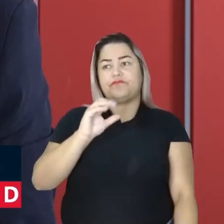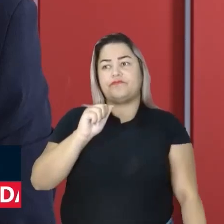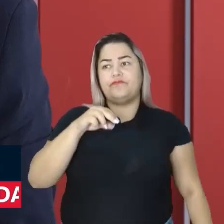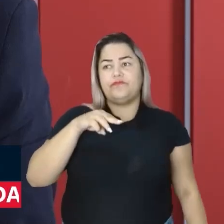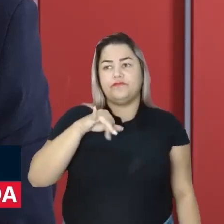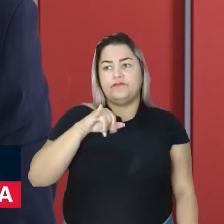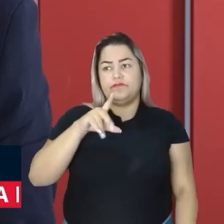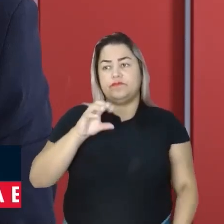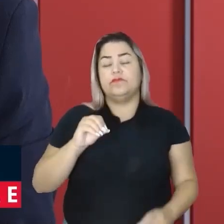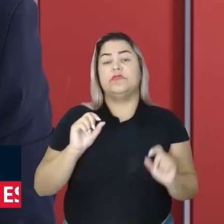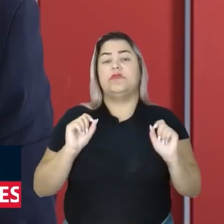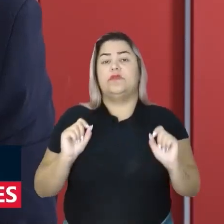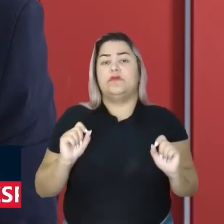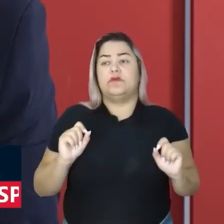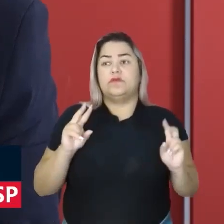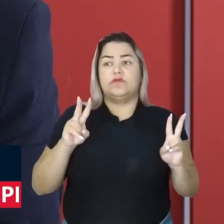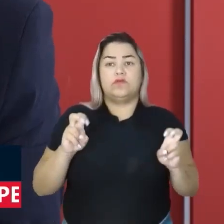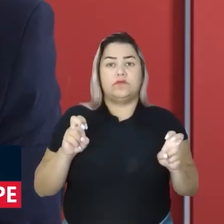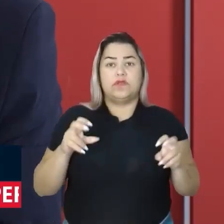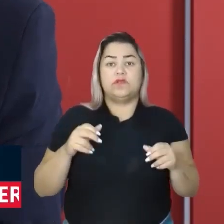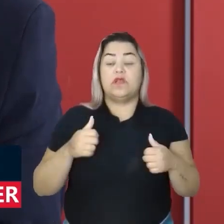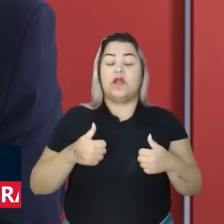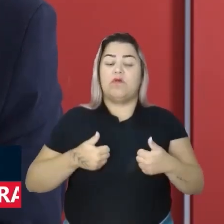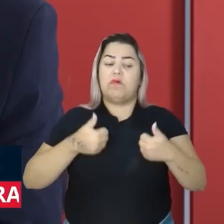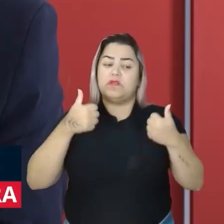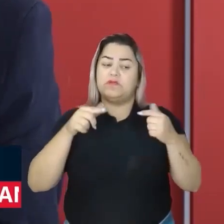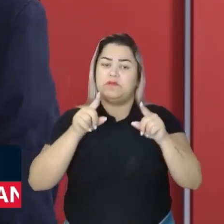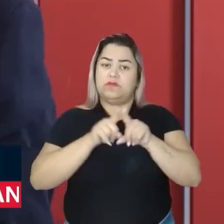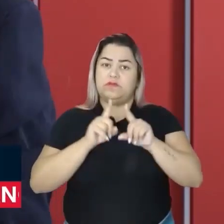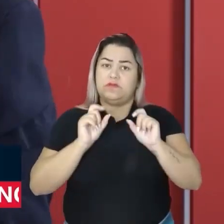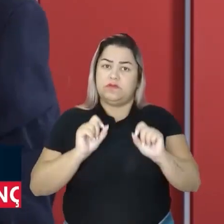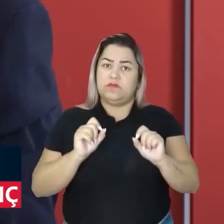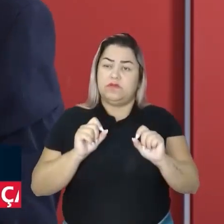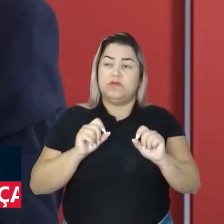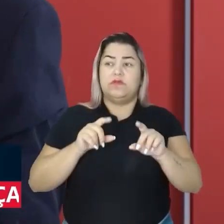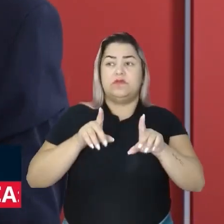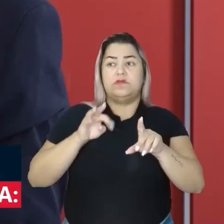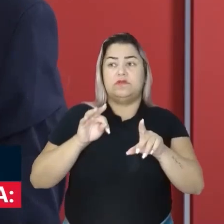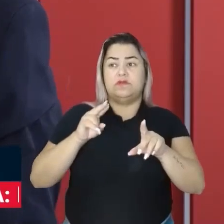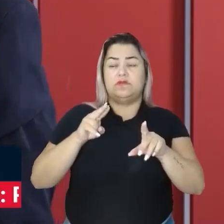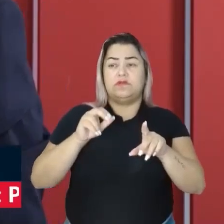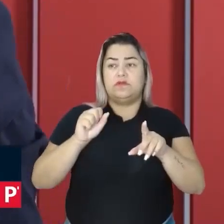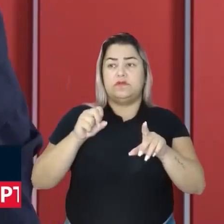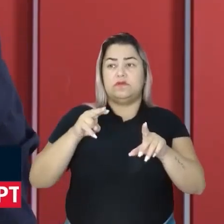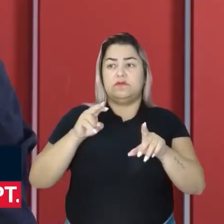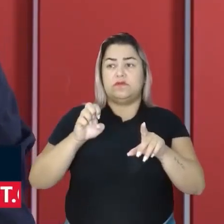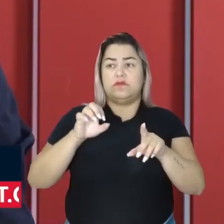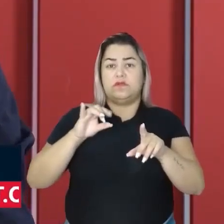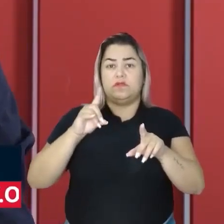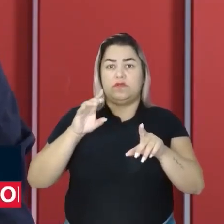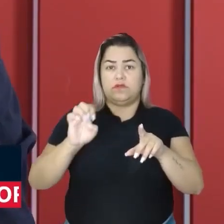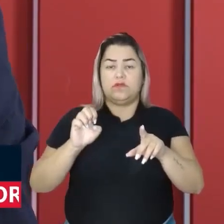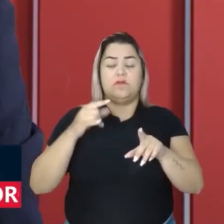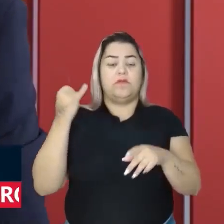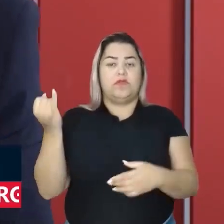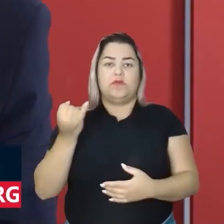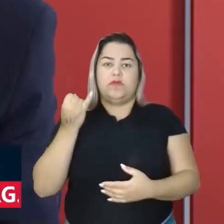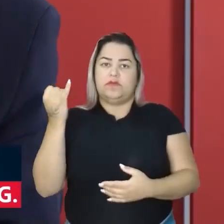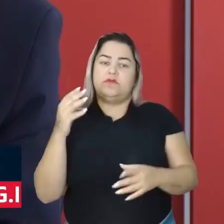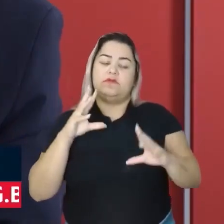Teixeira, e sobre essa qualidade da interação, da transversalidade. Essa palavrinha é muito importante, Amanda.